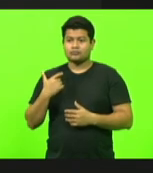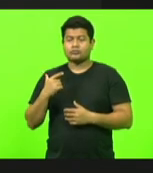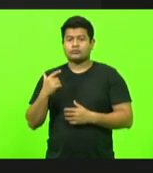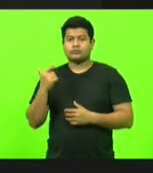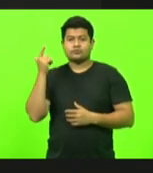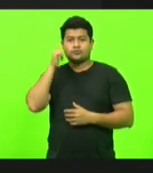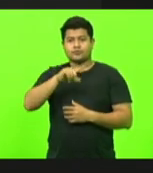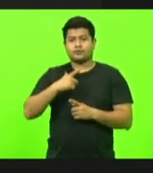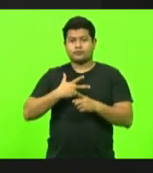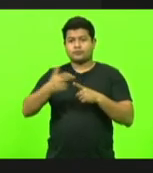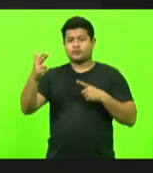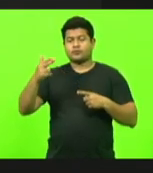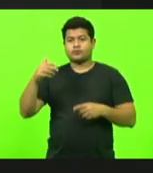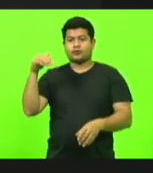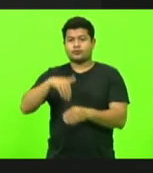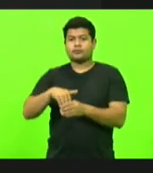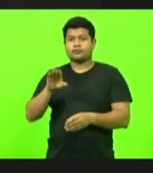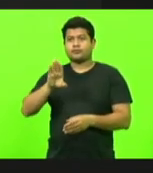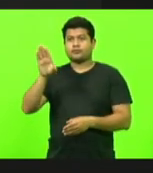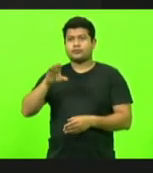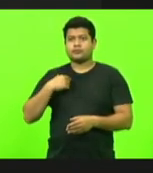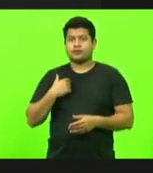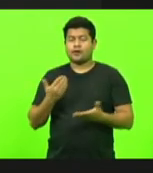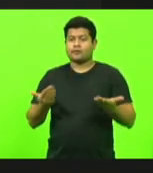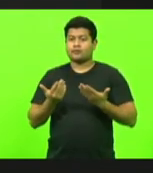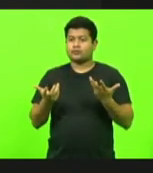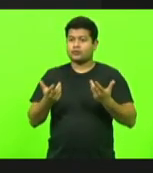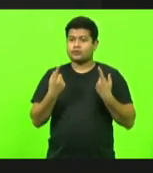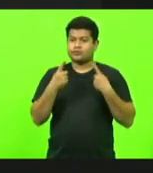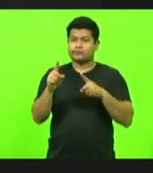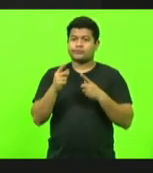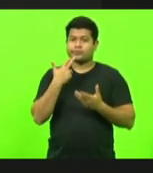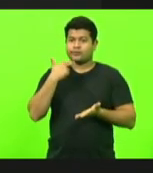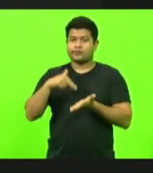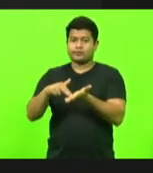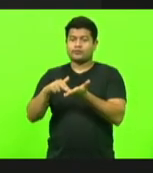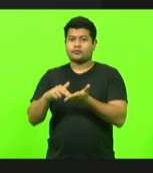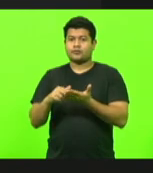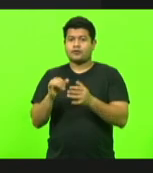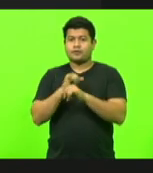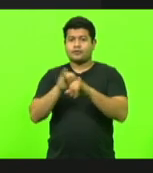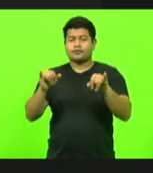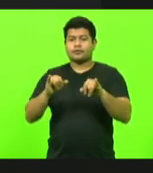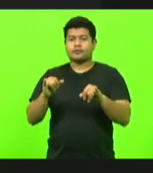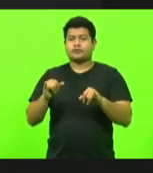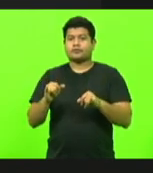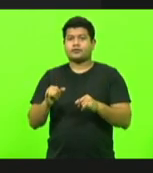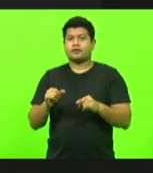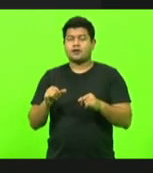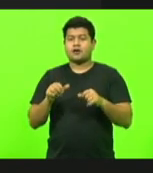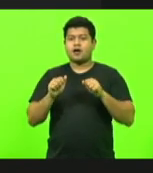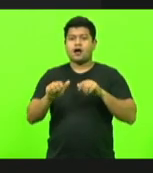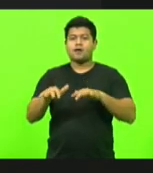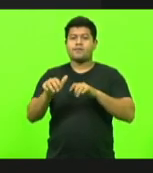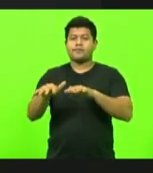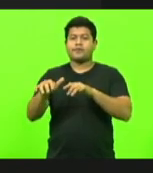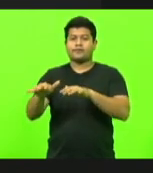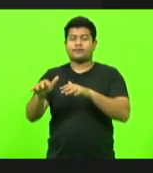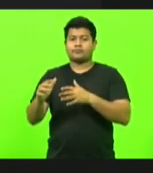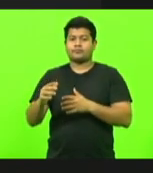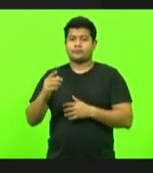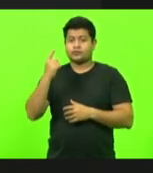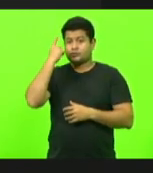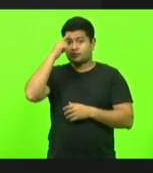2018, repudiar uma nota que saiu, né, falando das manifestações do dia 7, uma vergonha que essa